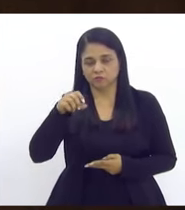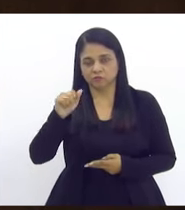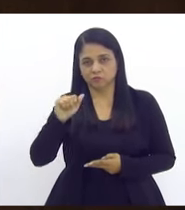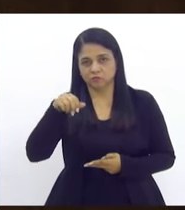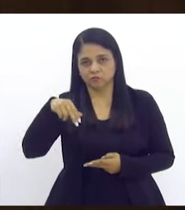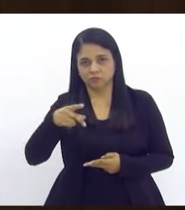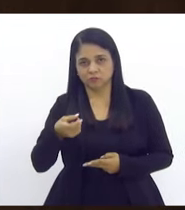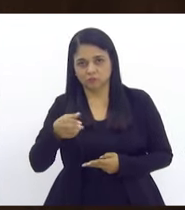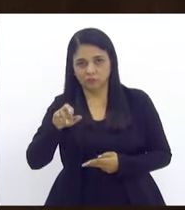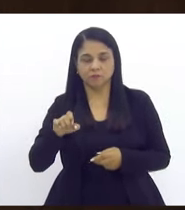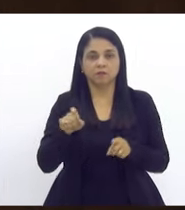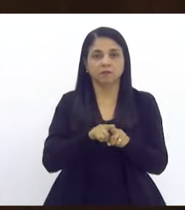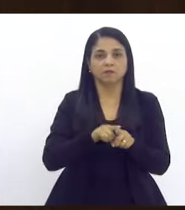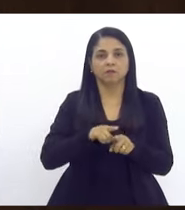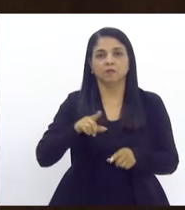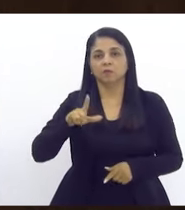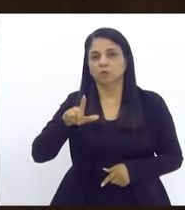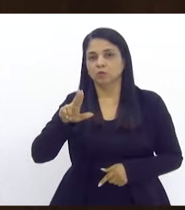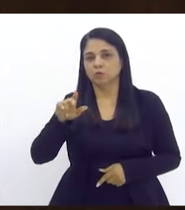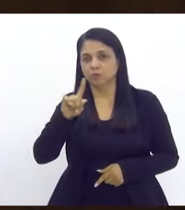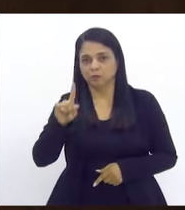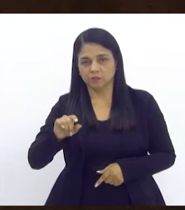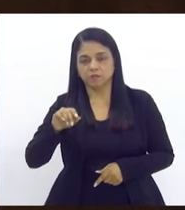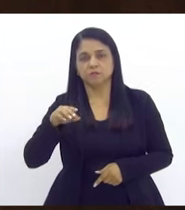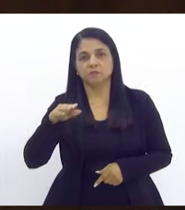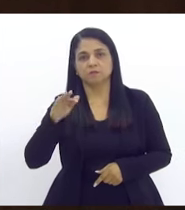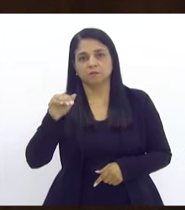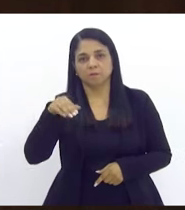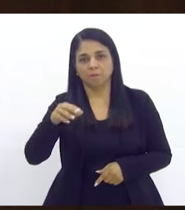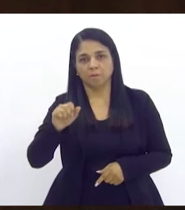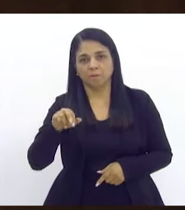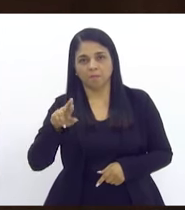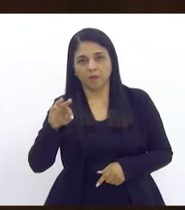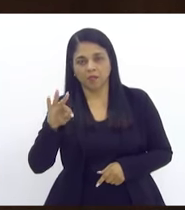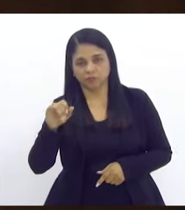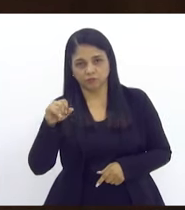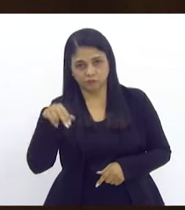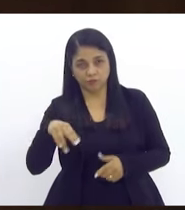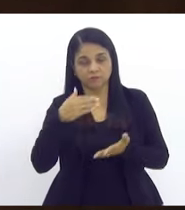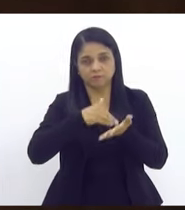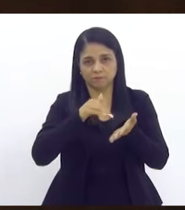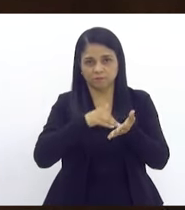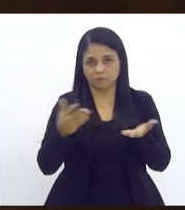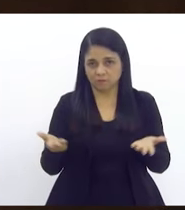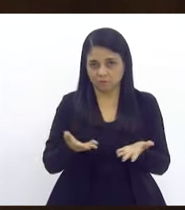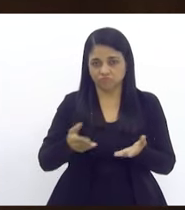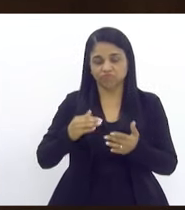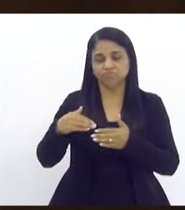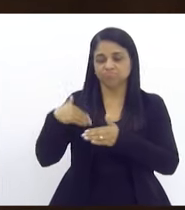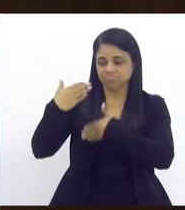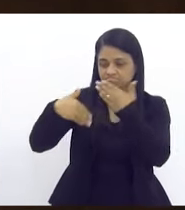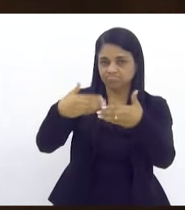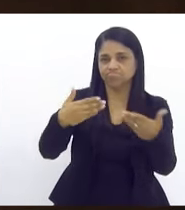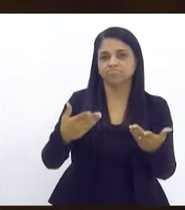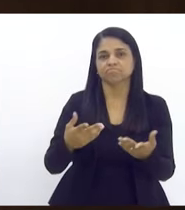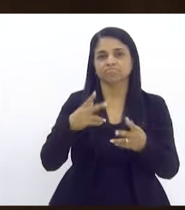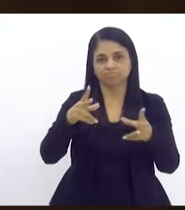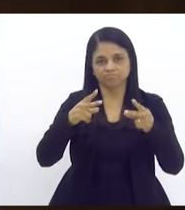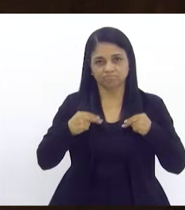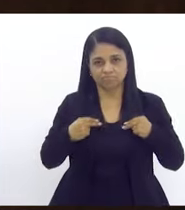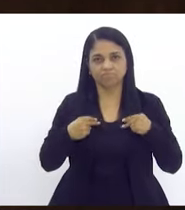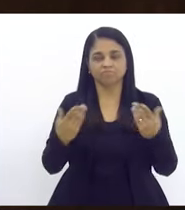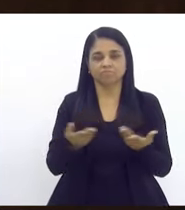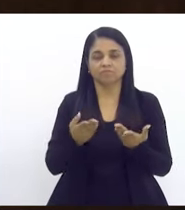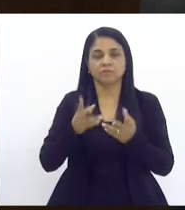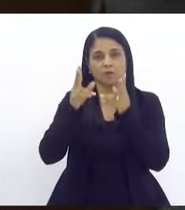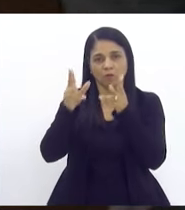Luiz Martins, sempre conosco, subsecretário de governo atual, que merece o reconhecimento por sua trajetória, assim como o nosso colega